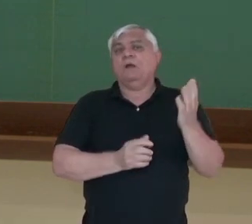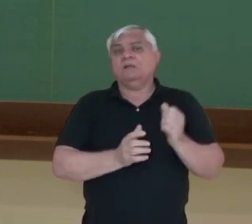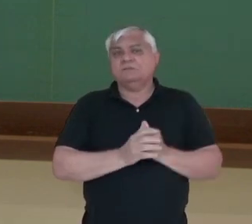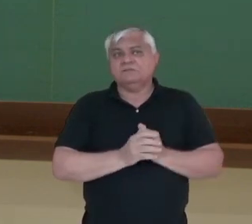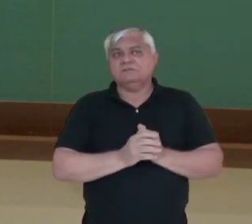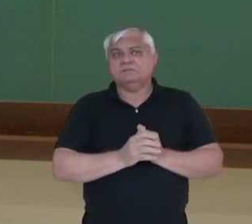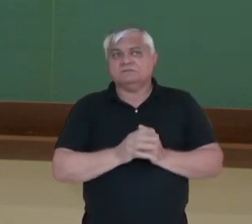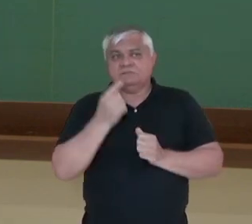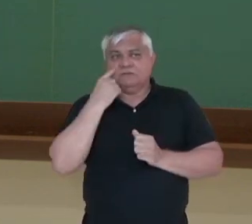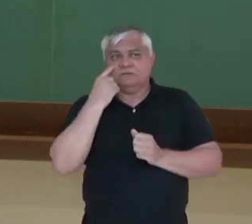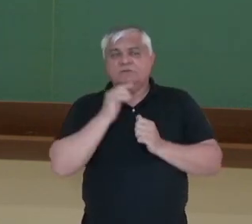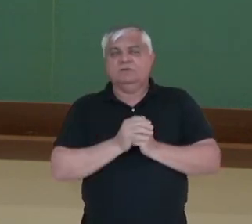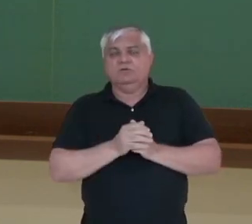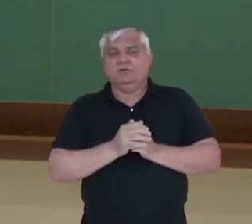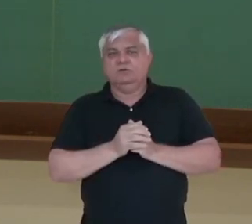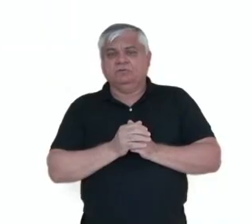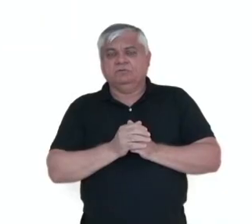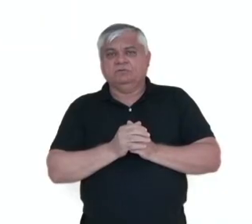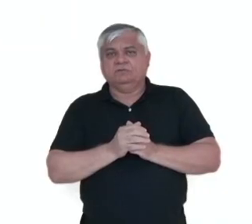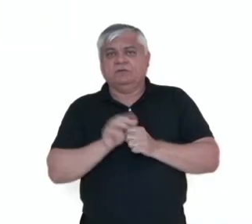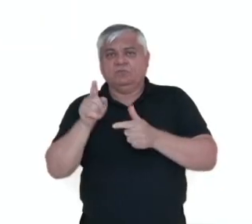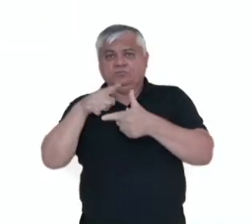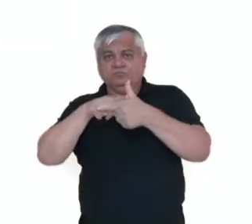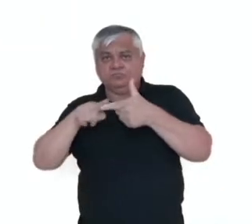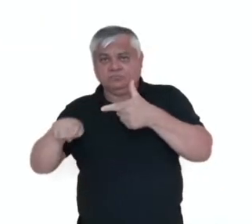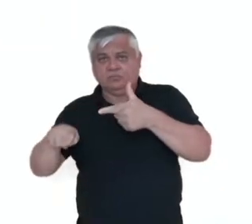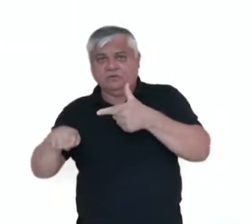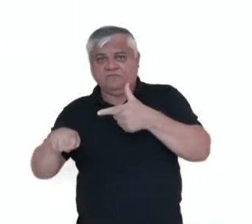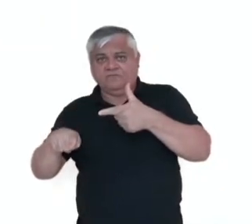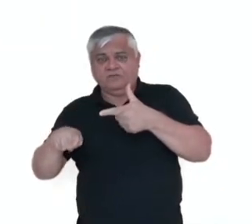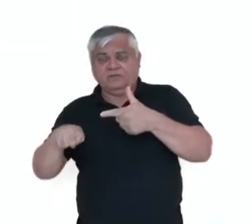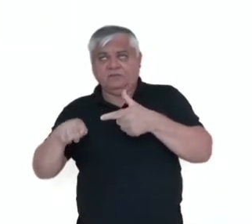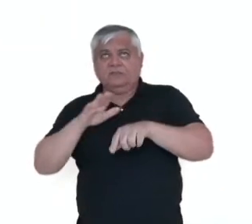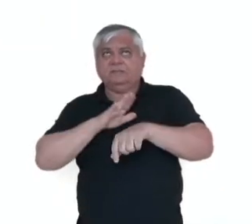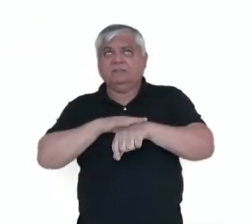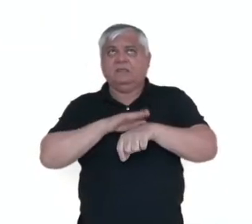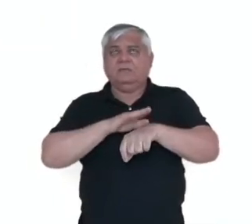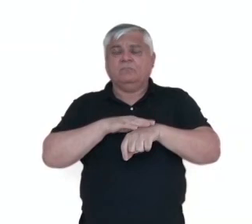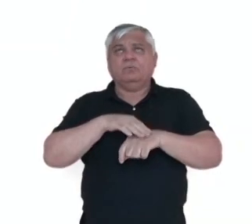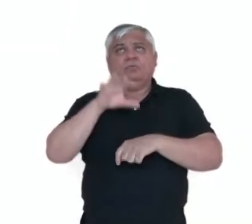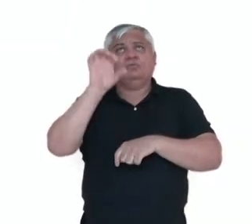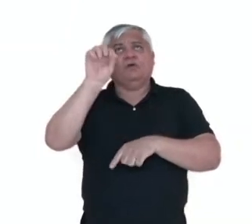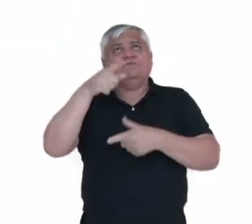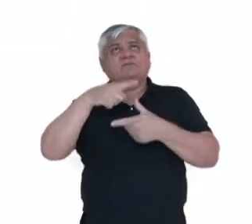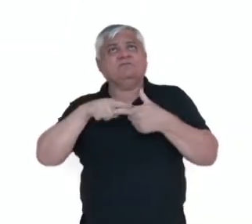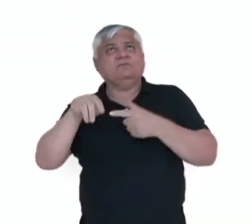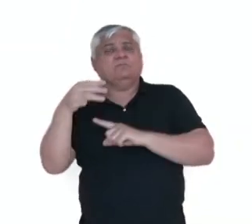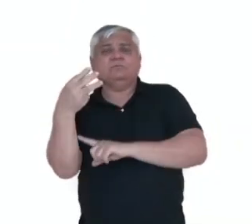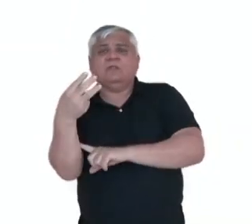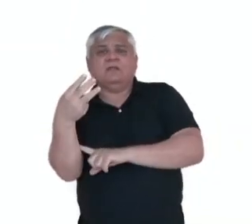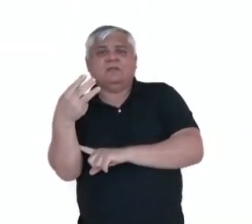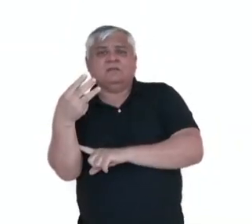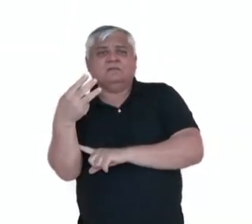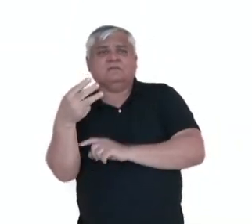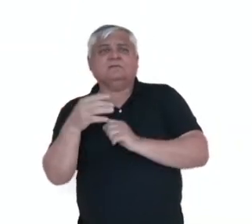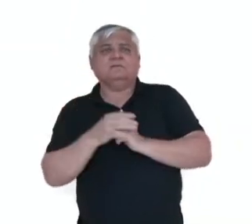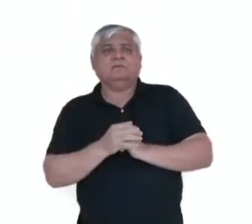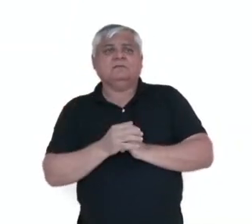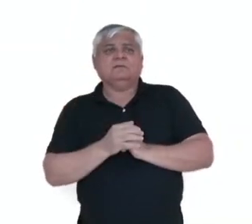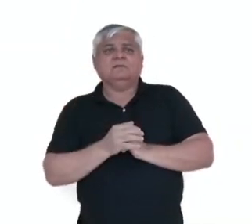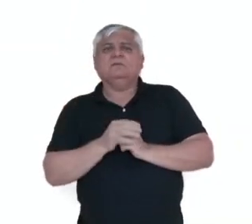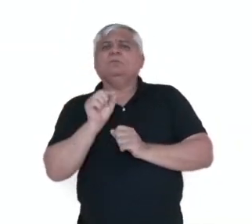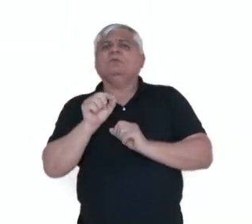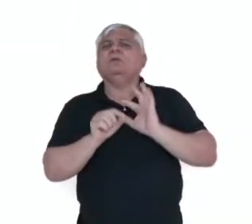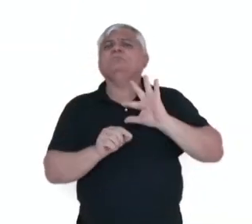Eu dividi o meu tempo em 3, né? Meu tempo reduziu pela terça parte. O que será